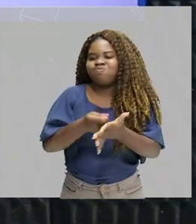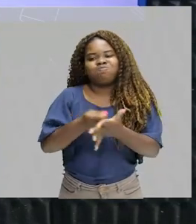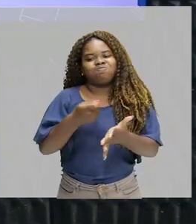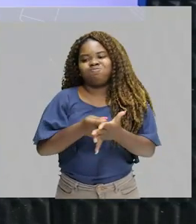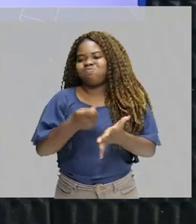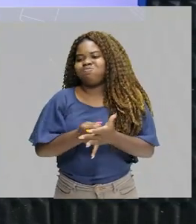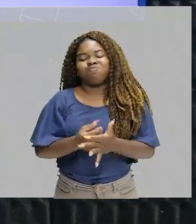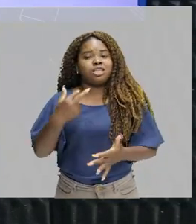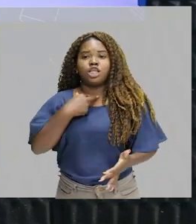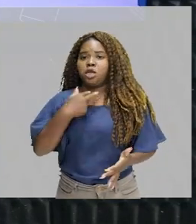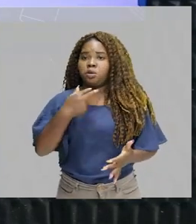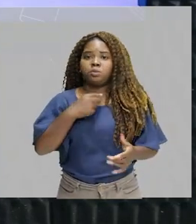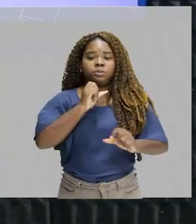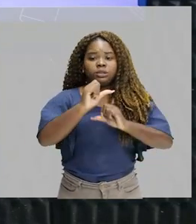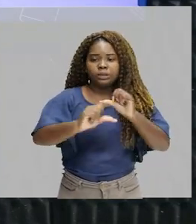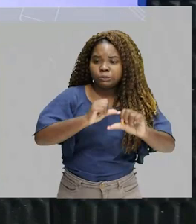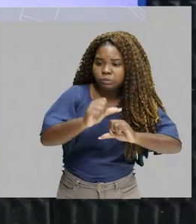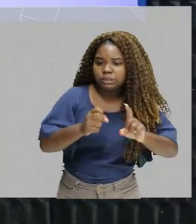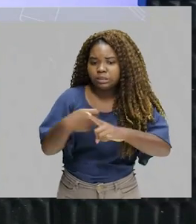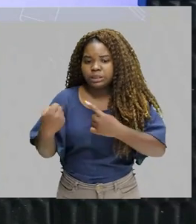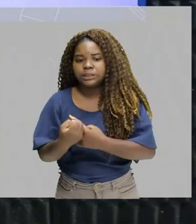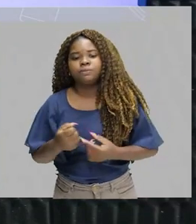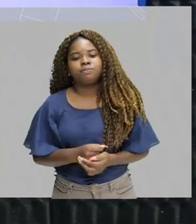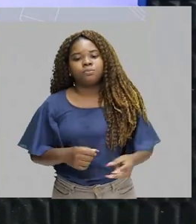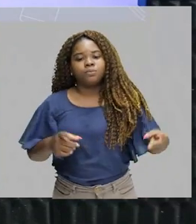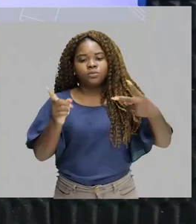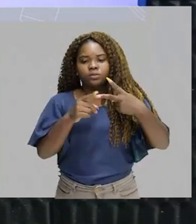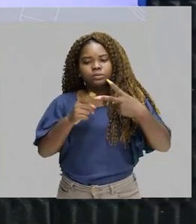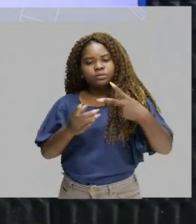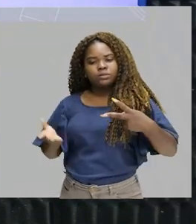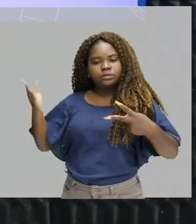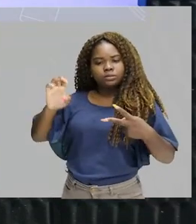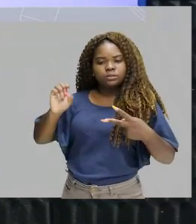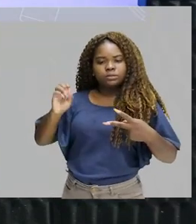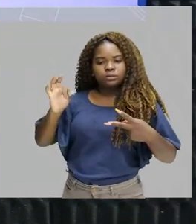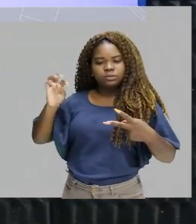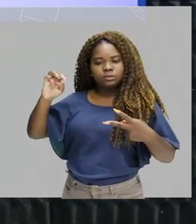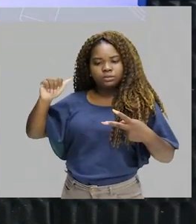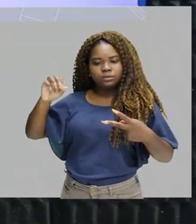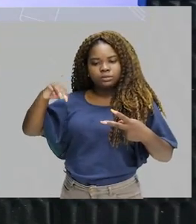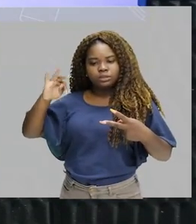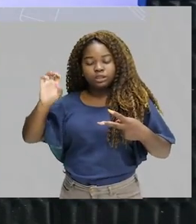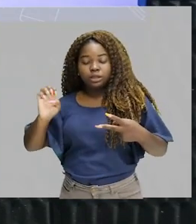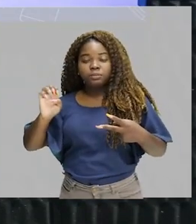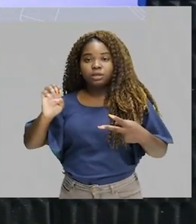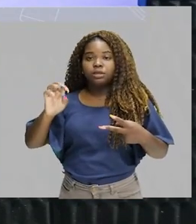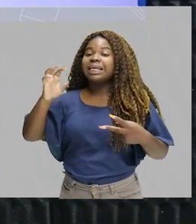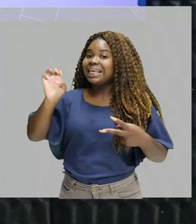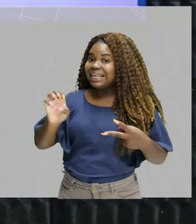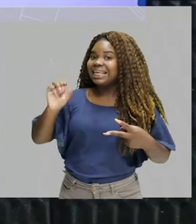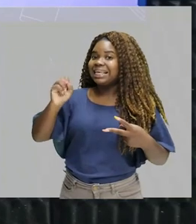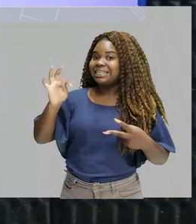mobilidade social estratificação por estamentos a gente vai lembrar de qu da idade média da